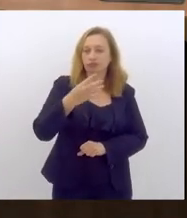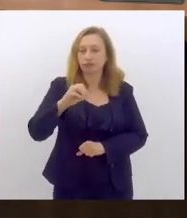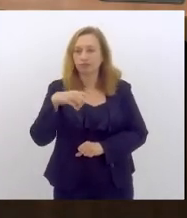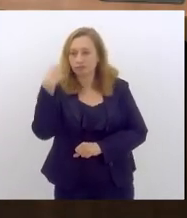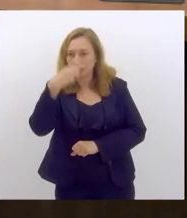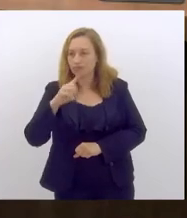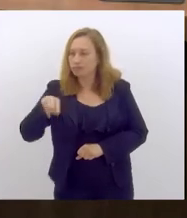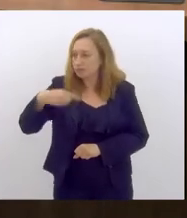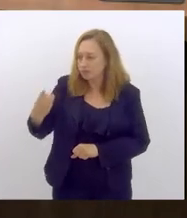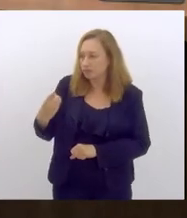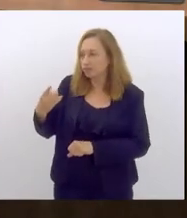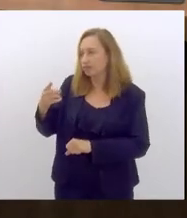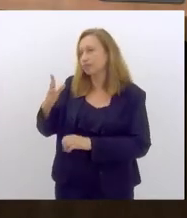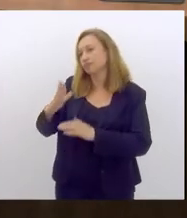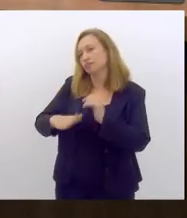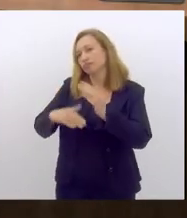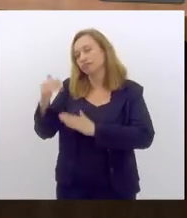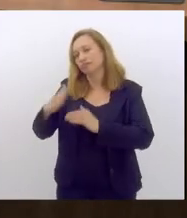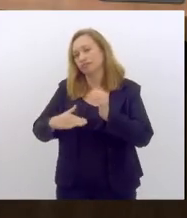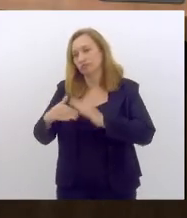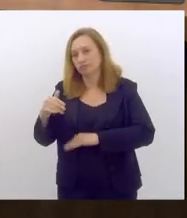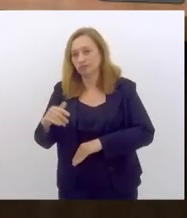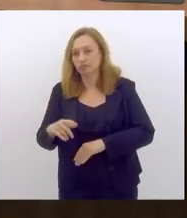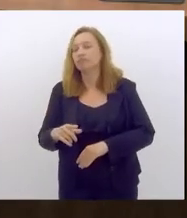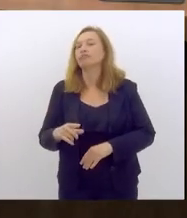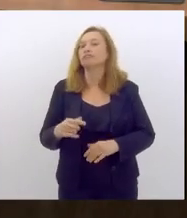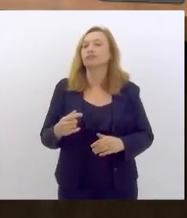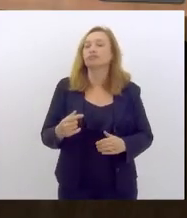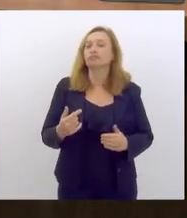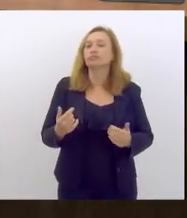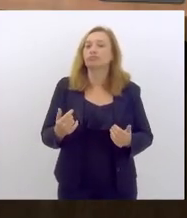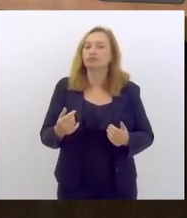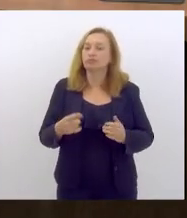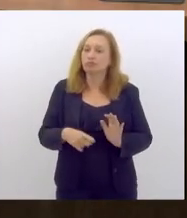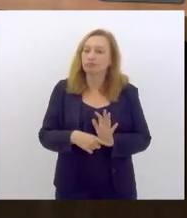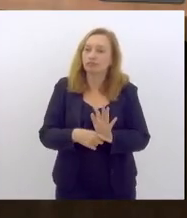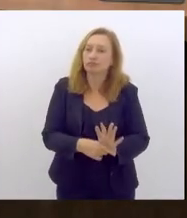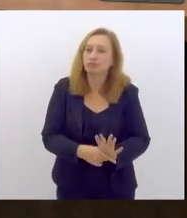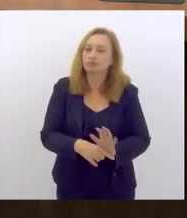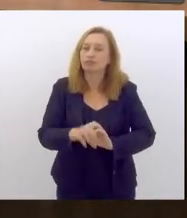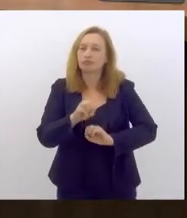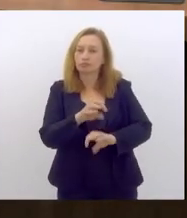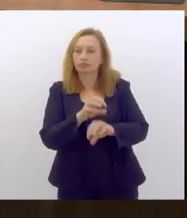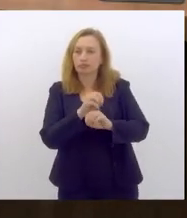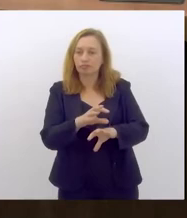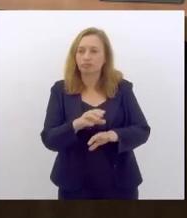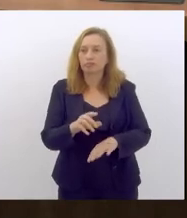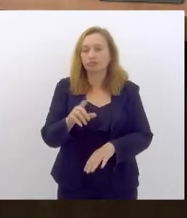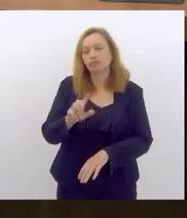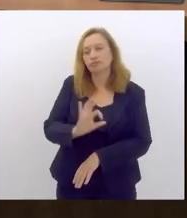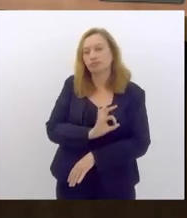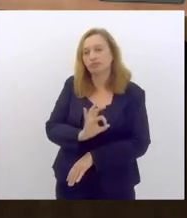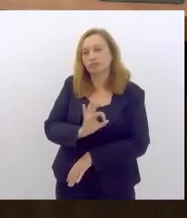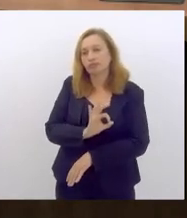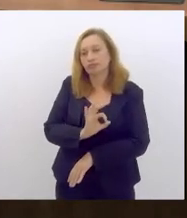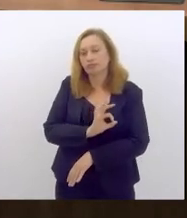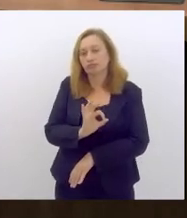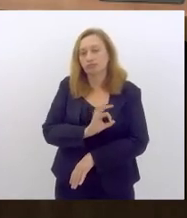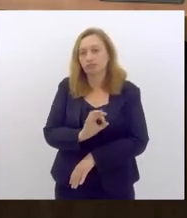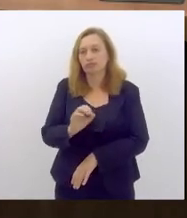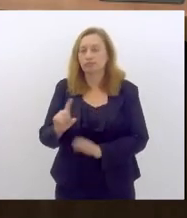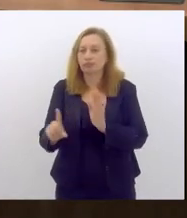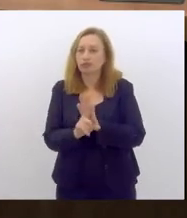demais profissionais, para suprir a carência da educação. A lei orgânica dos policiais, que hoje